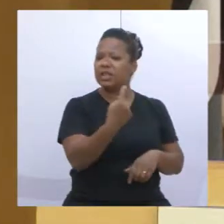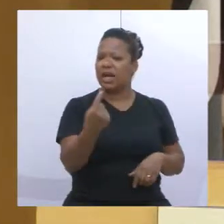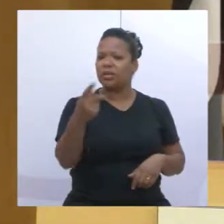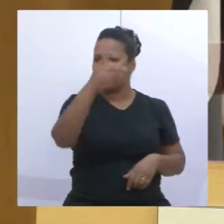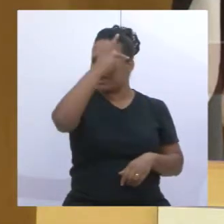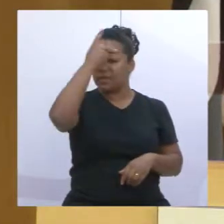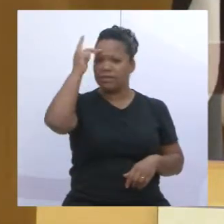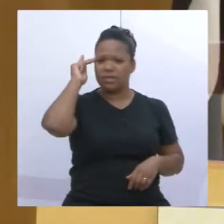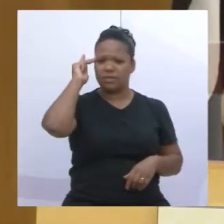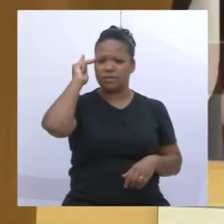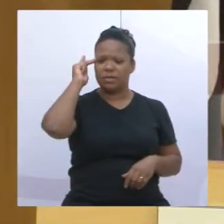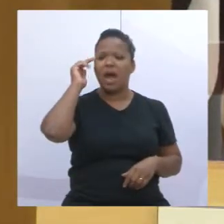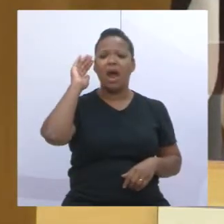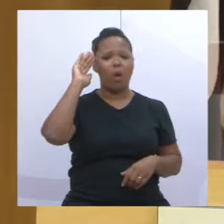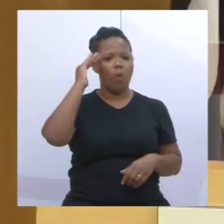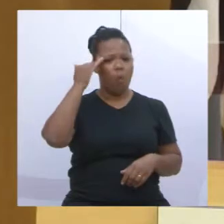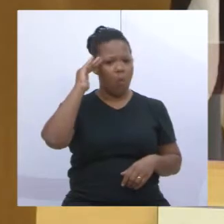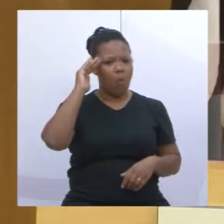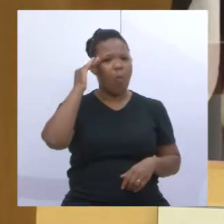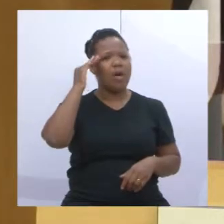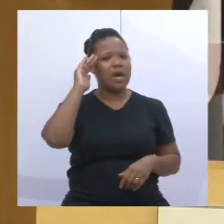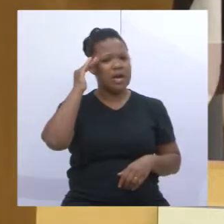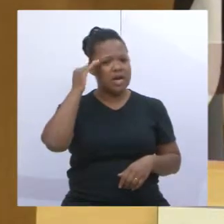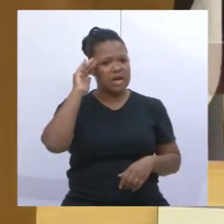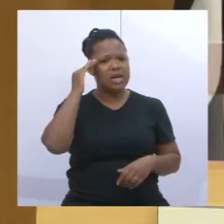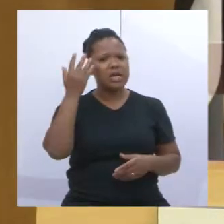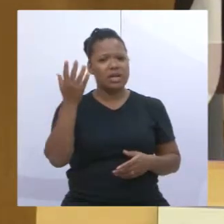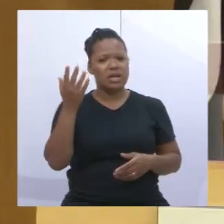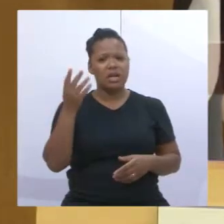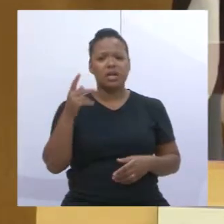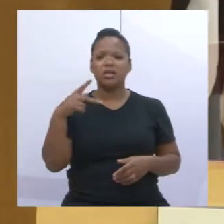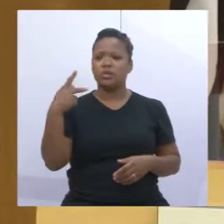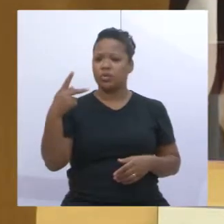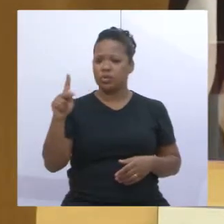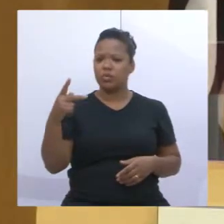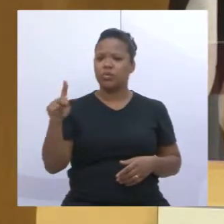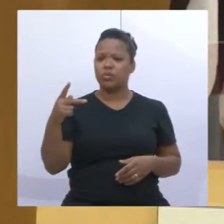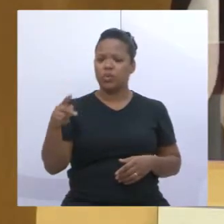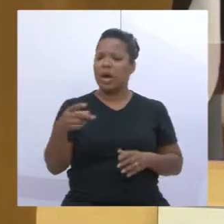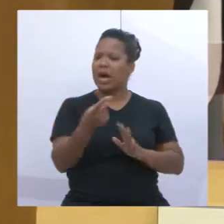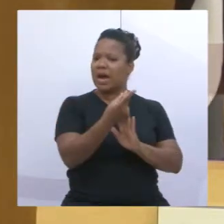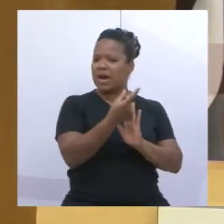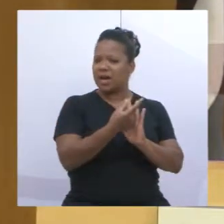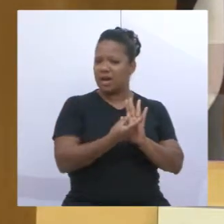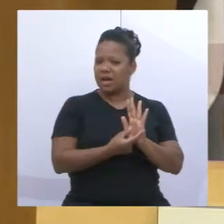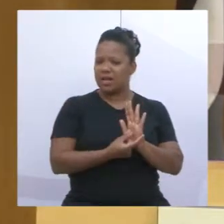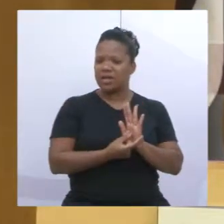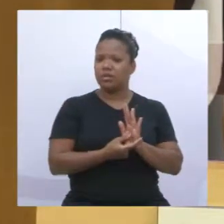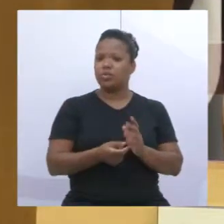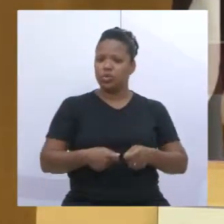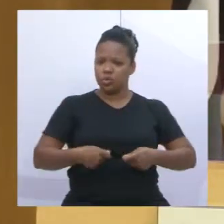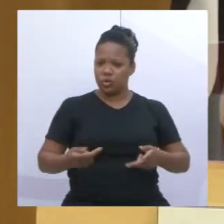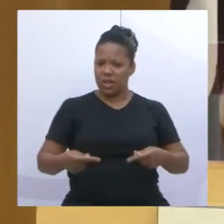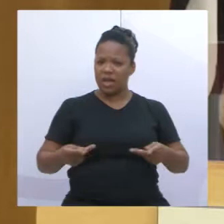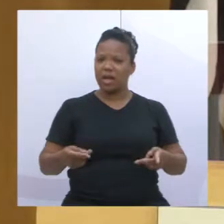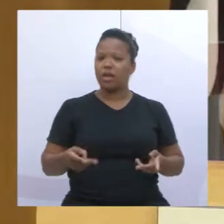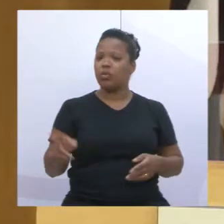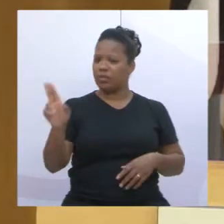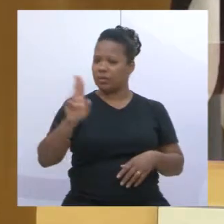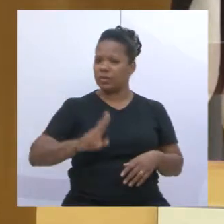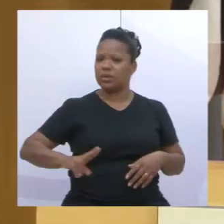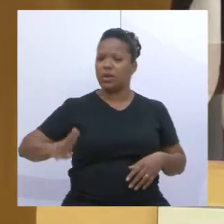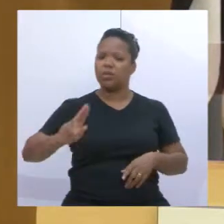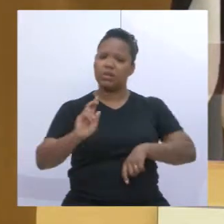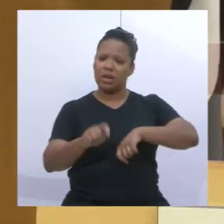usuários? Entendo, senhor prefeito, a sua receita, entendo os seus gastos, entendo